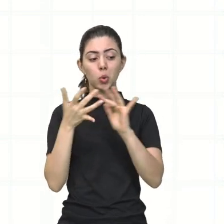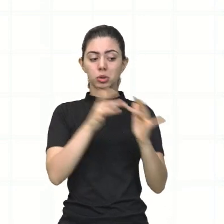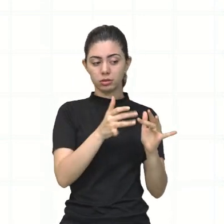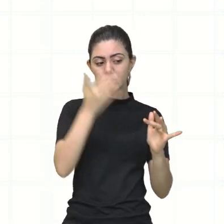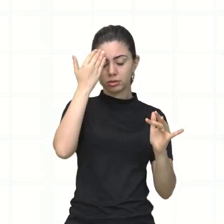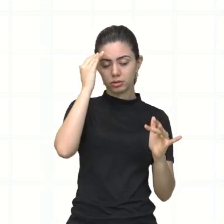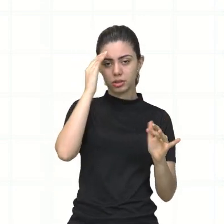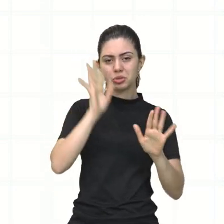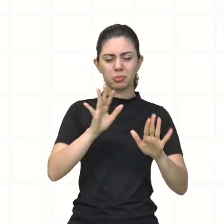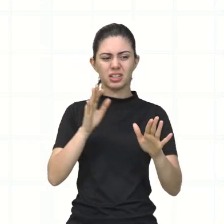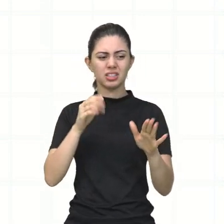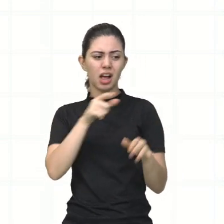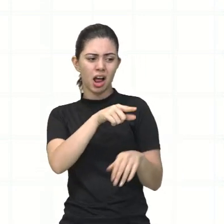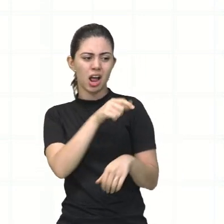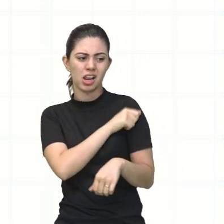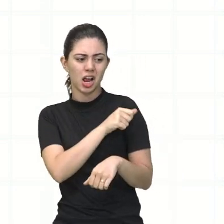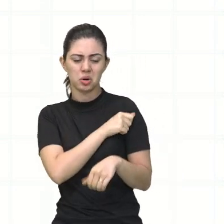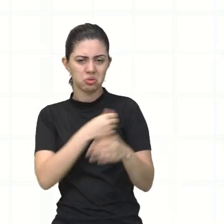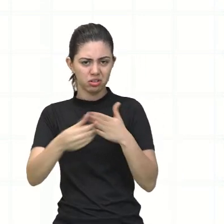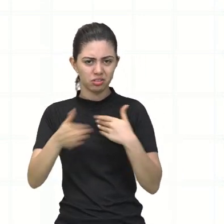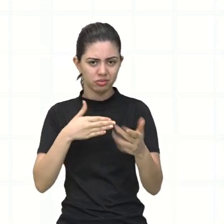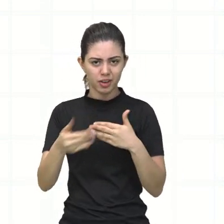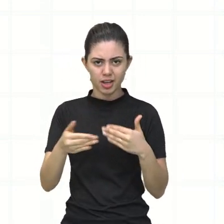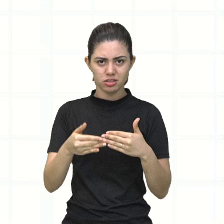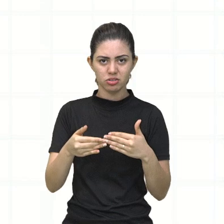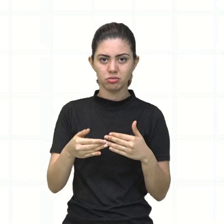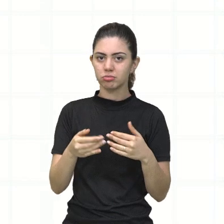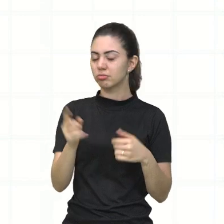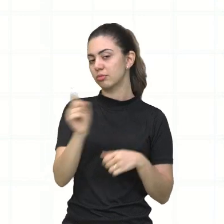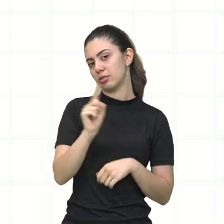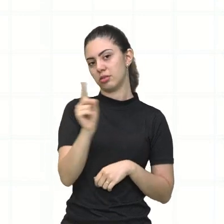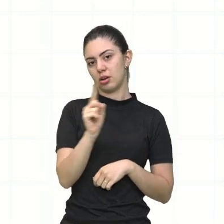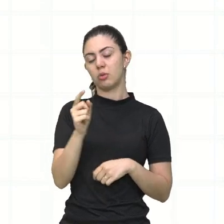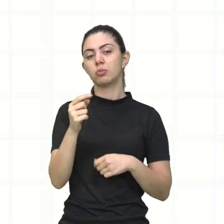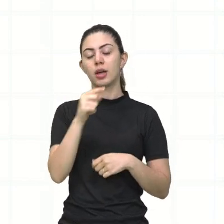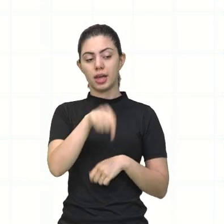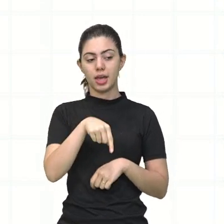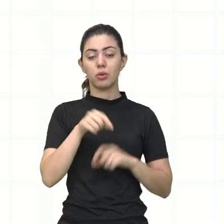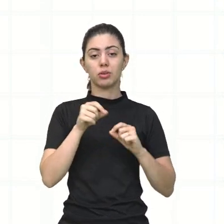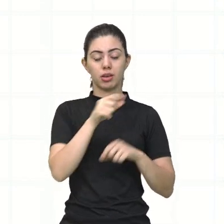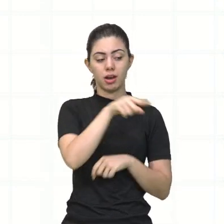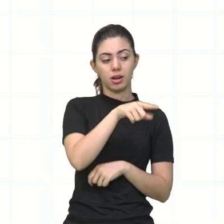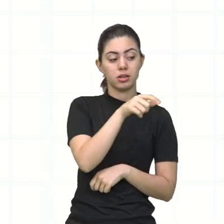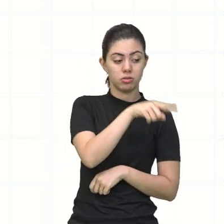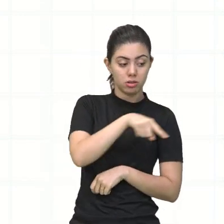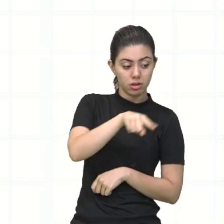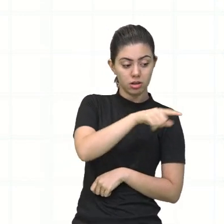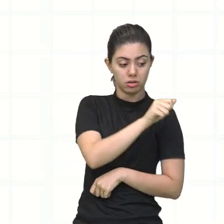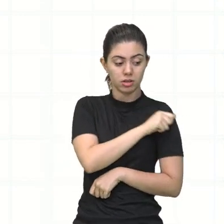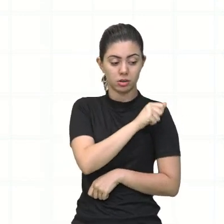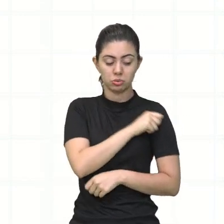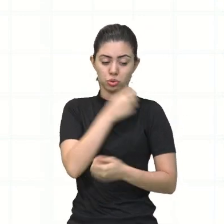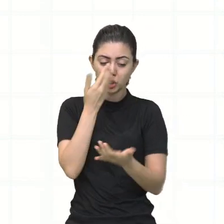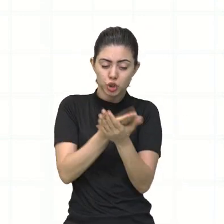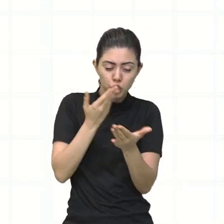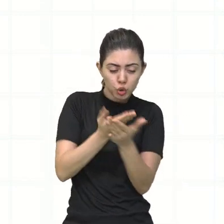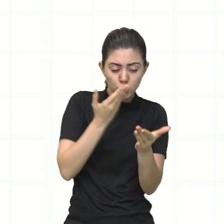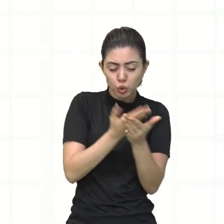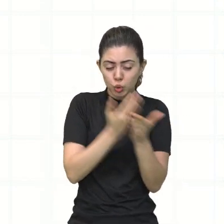sai bem na prova? Não. Que estudam com dedicação. É a característica desse aluno